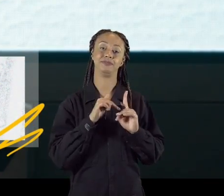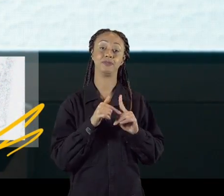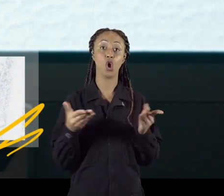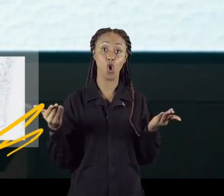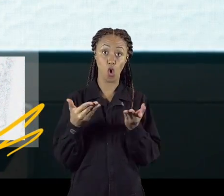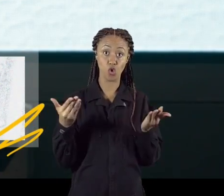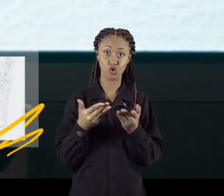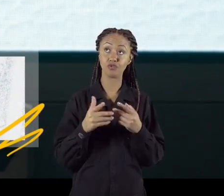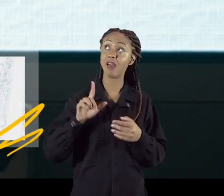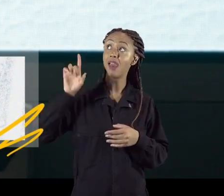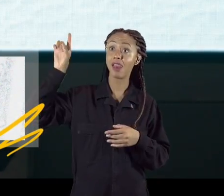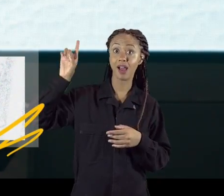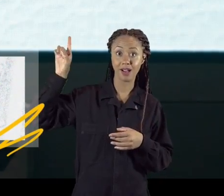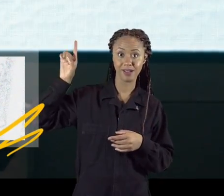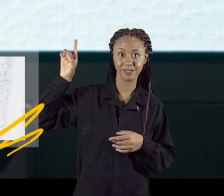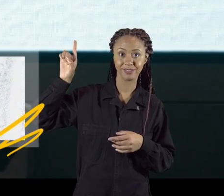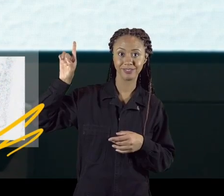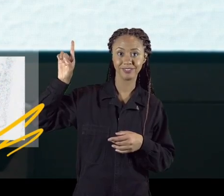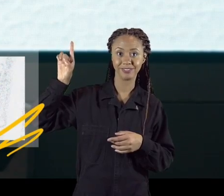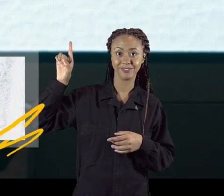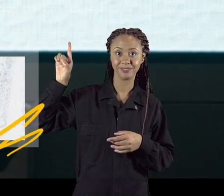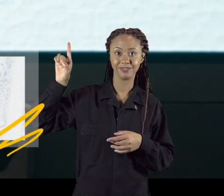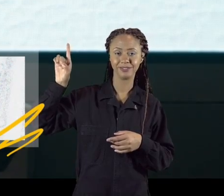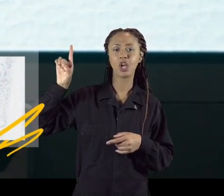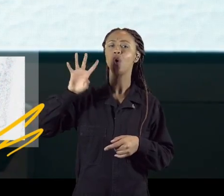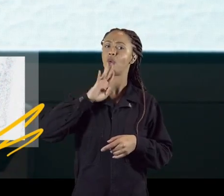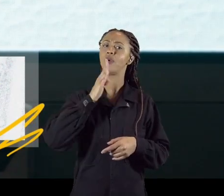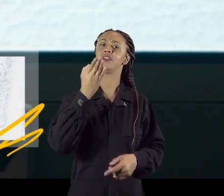a Deus que te conheceu na eternidade